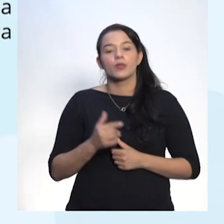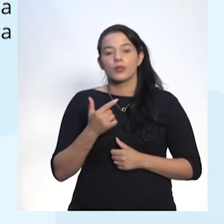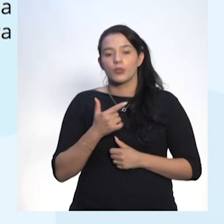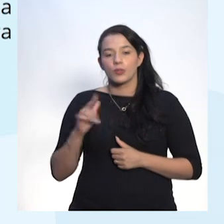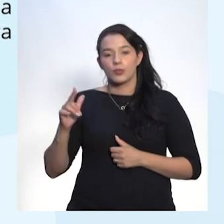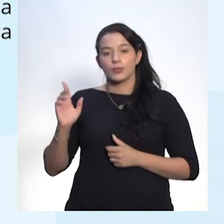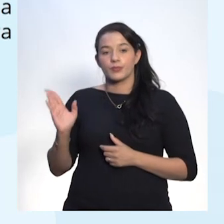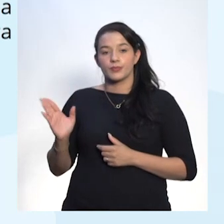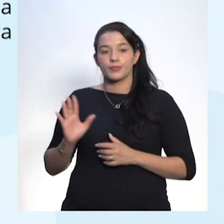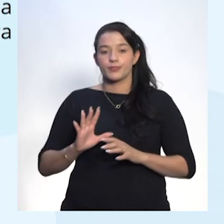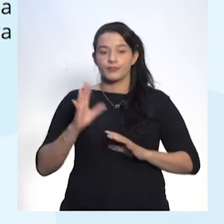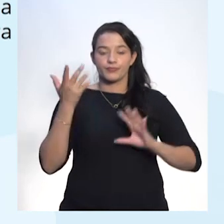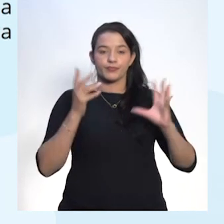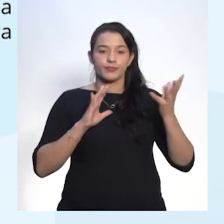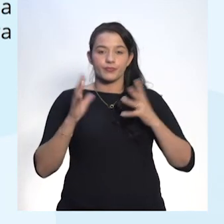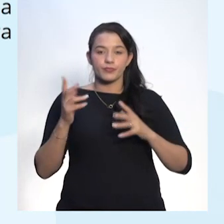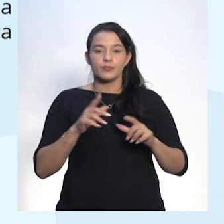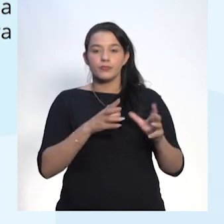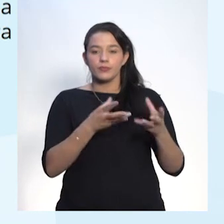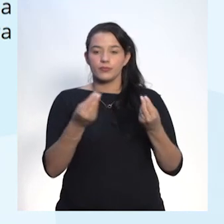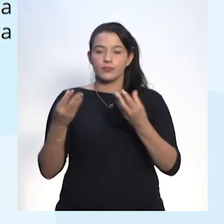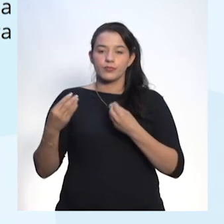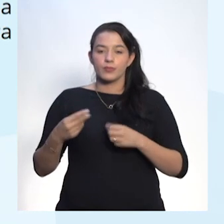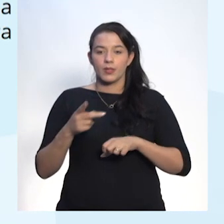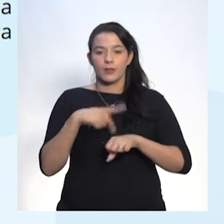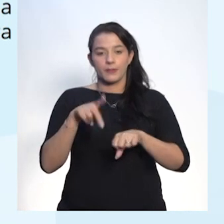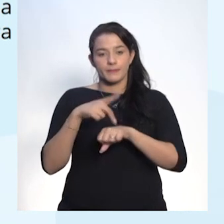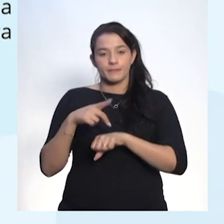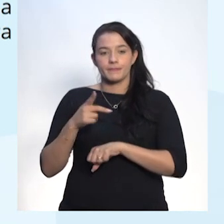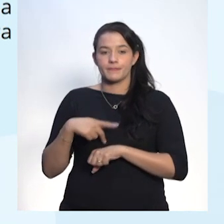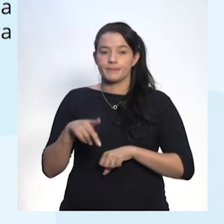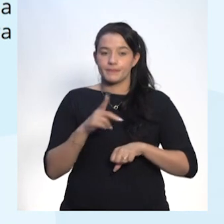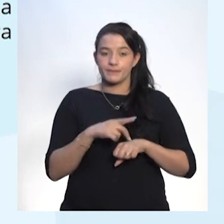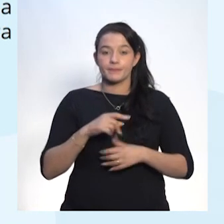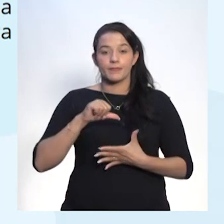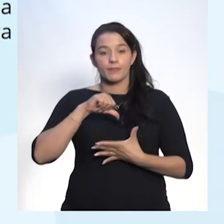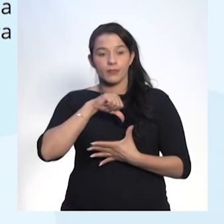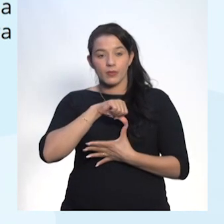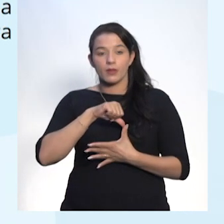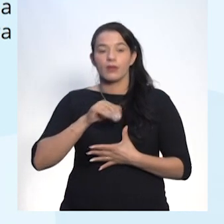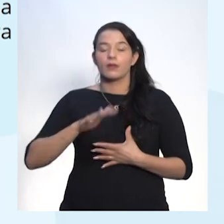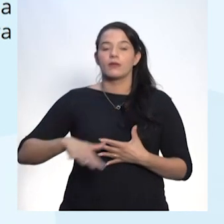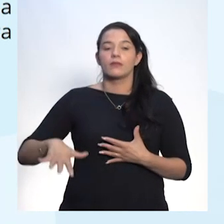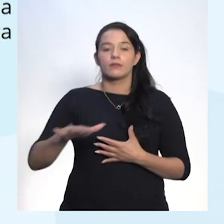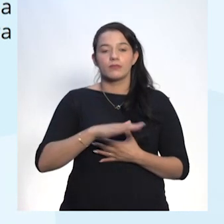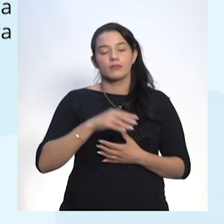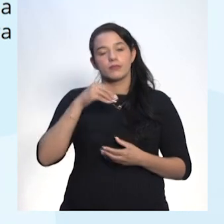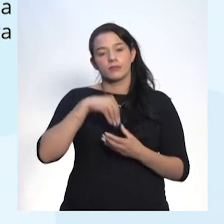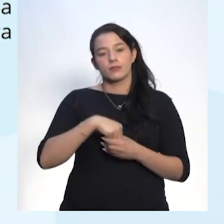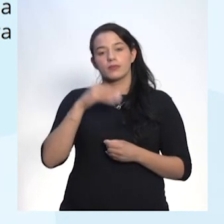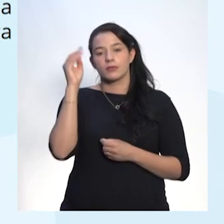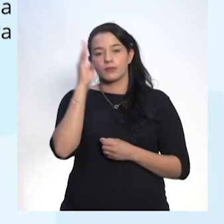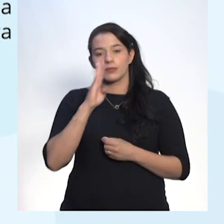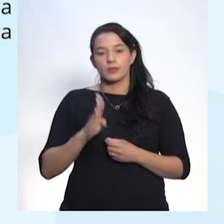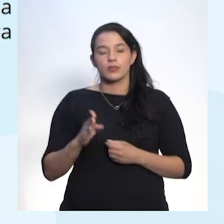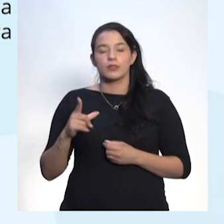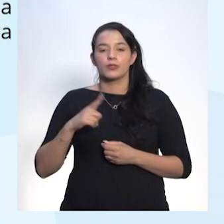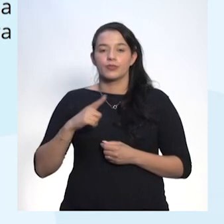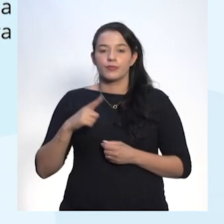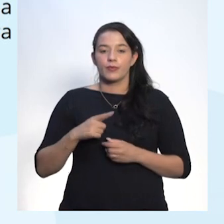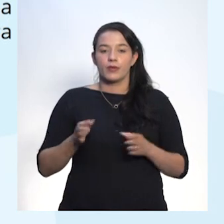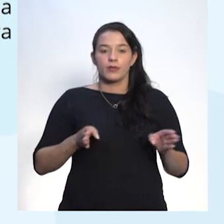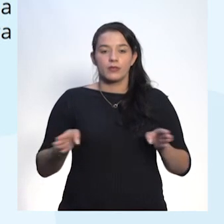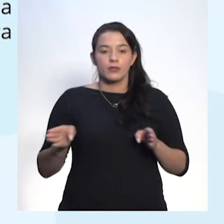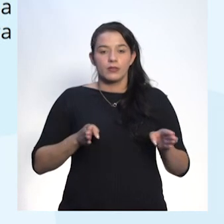Como consequência, grande parte dos países da América Latina, incluindo o Brasil, tiveram a implementação de regimes